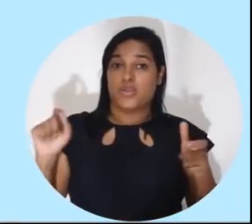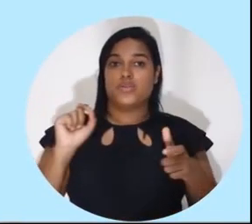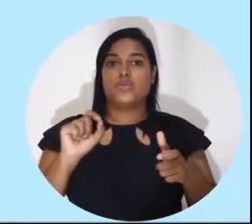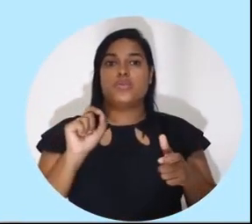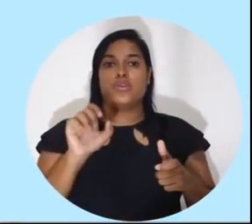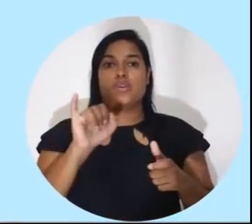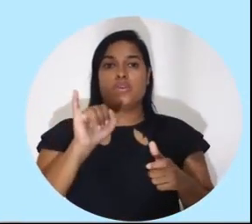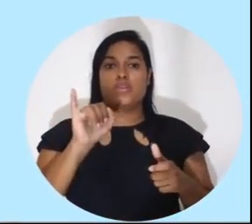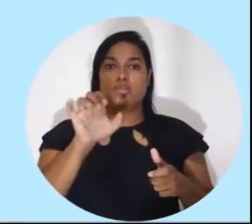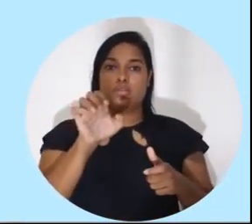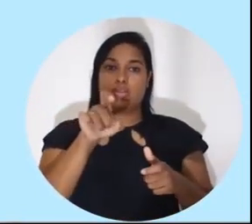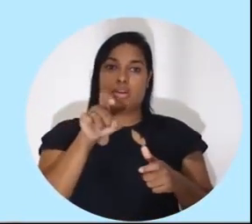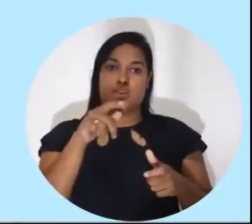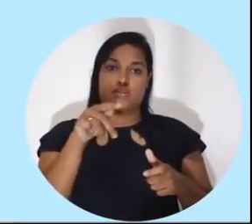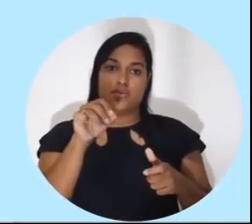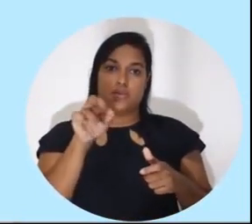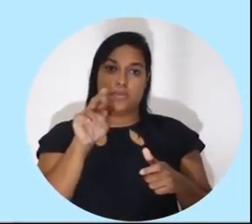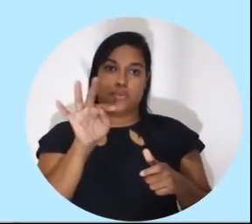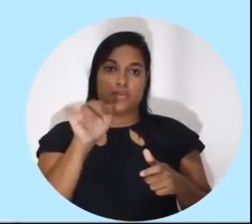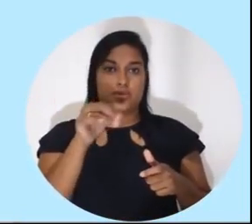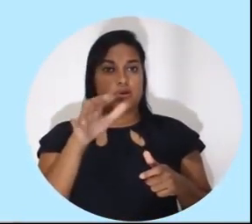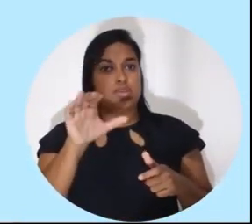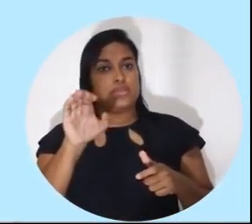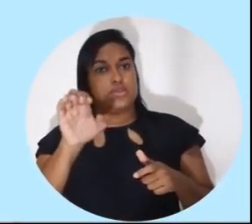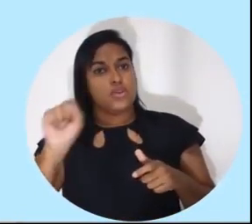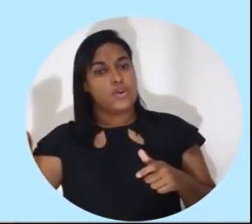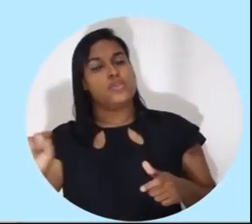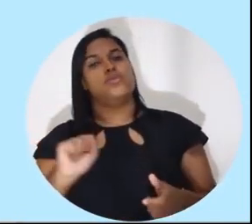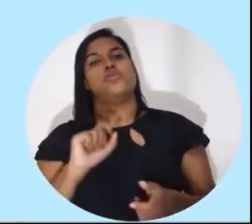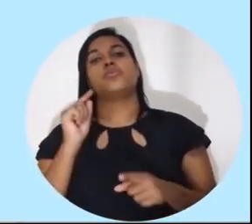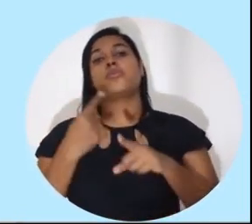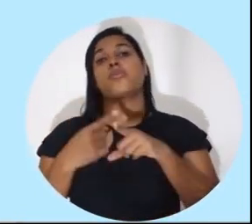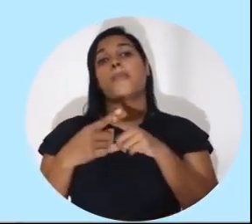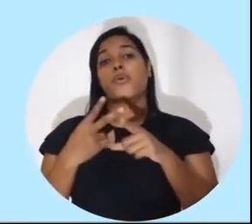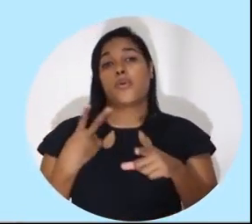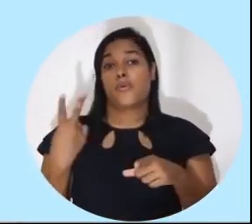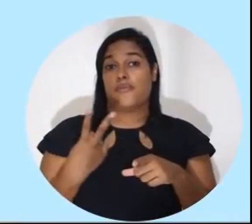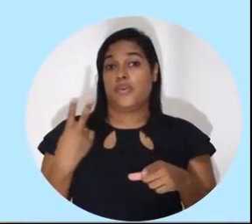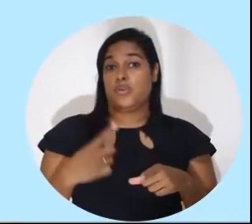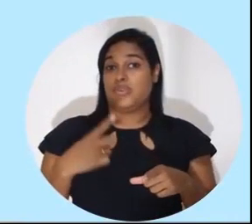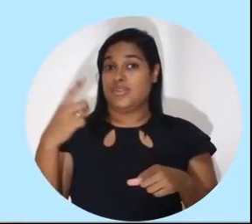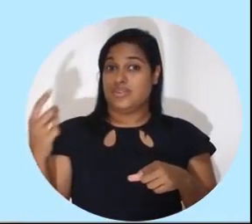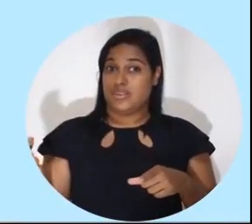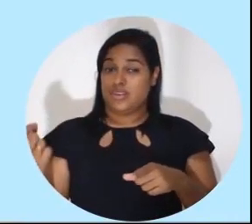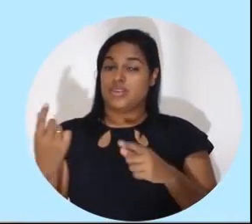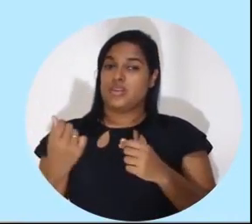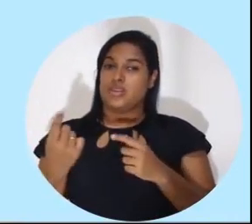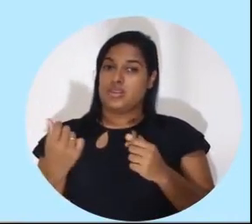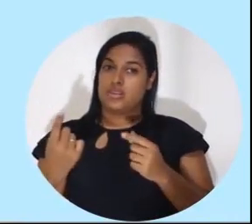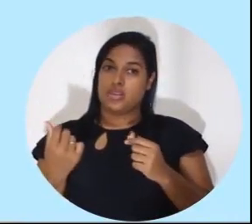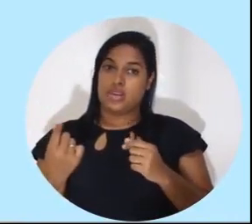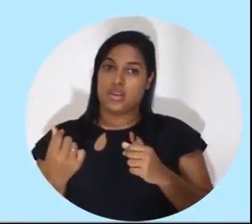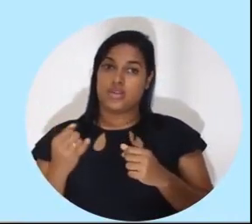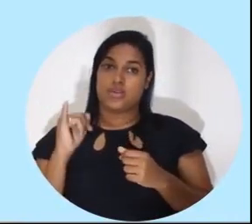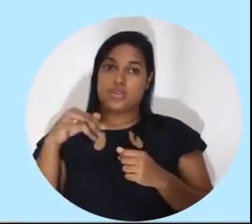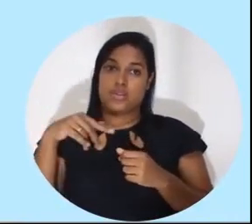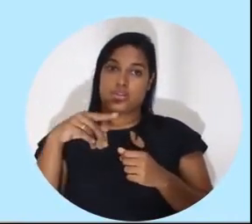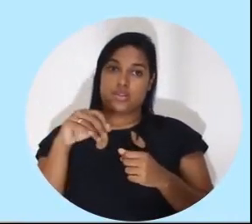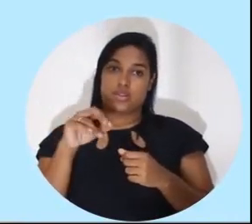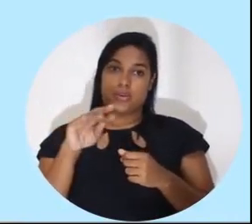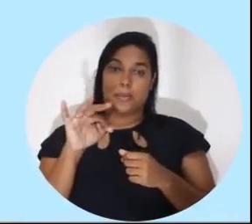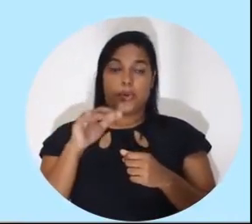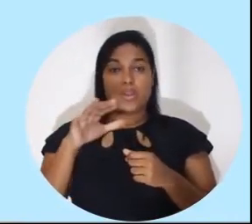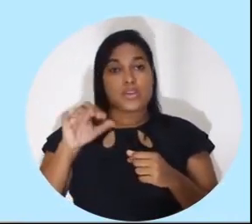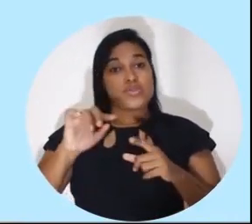as exportações. Então, por que déficit? Porque o valor da saída de divisas das importações é maior